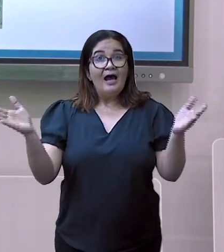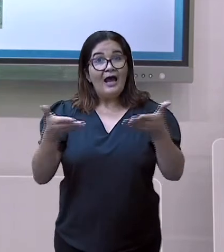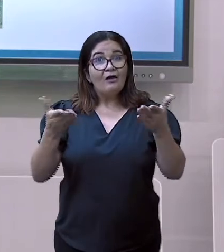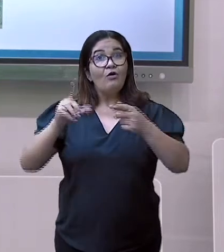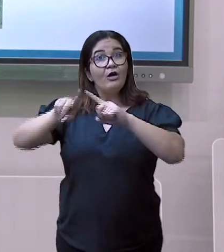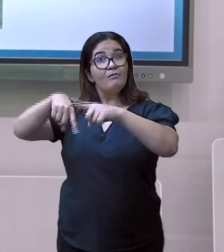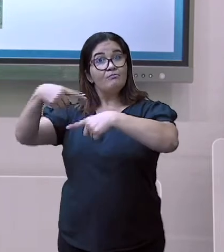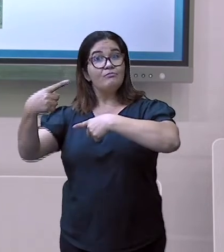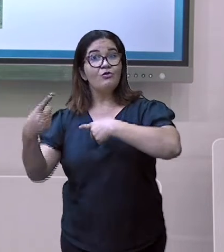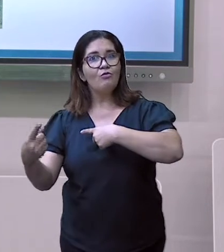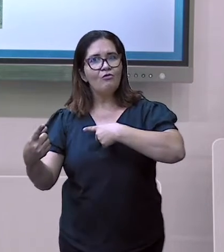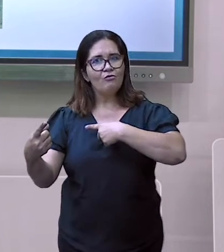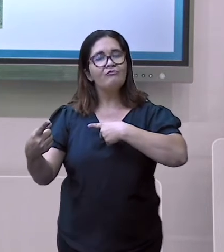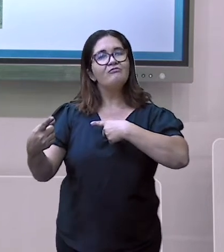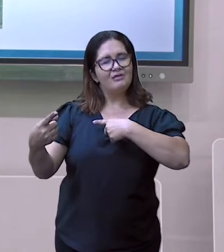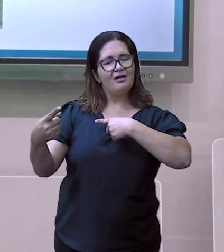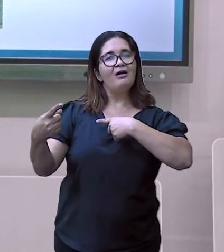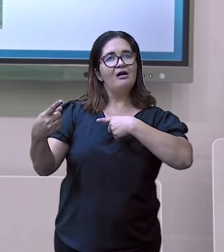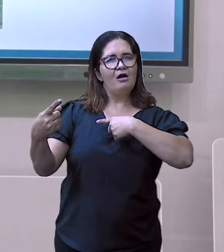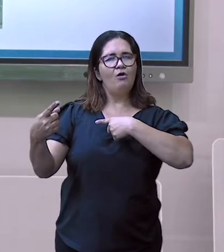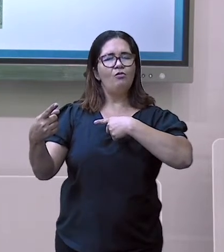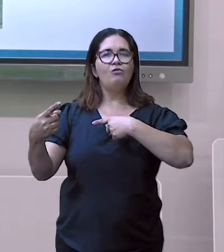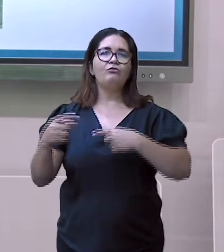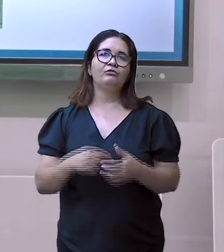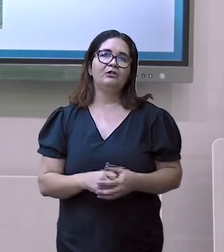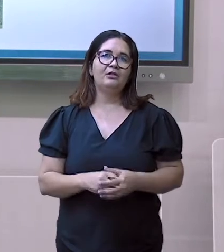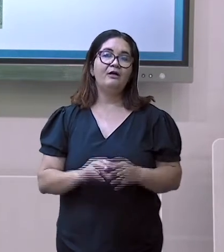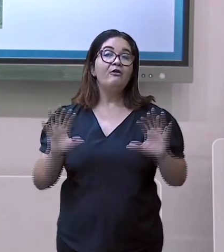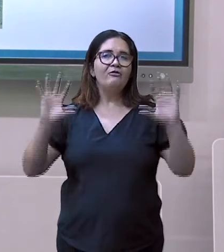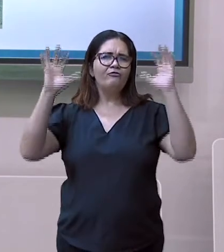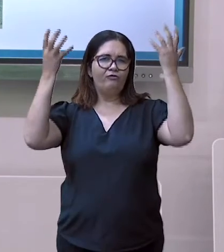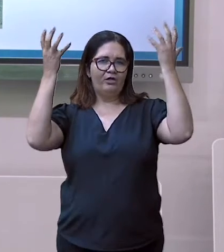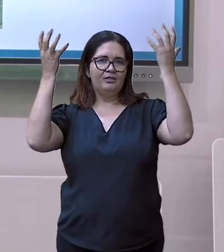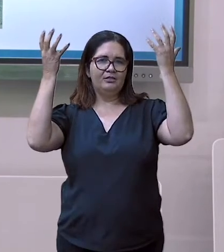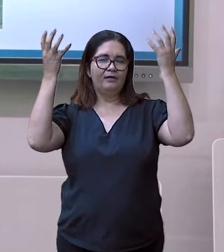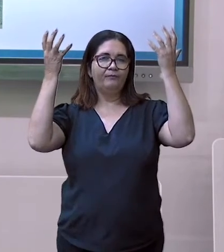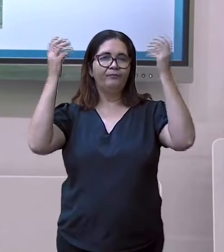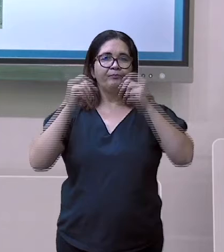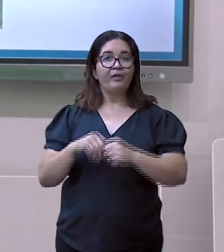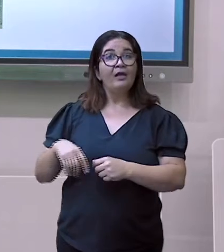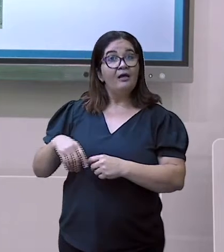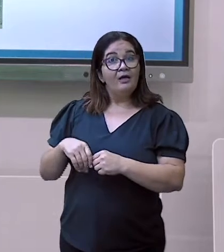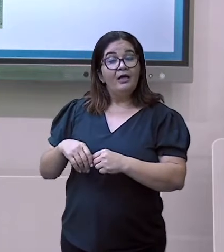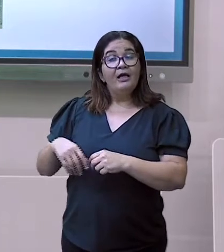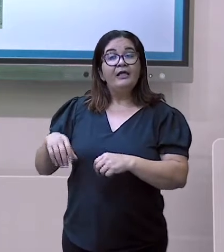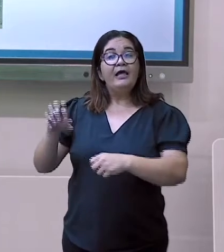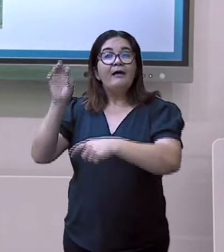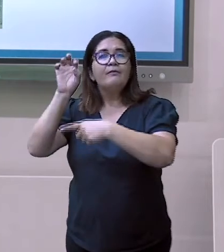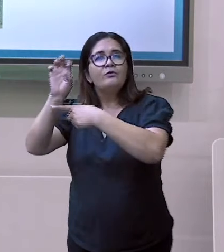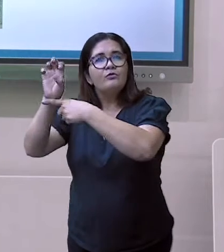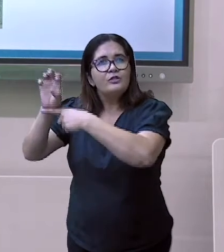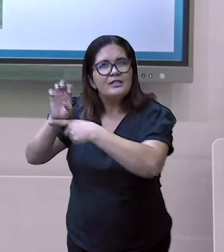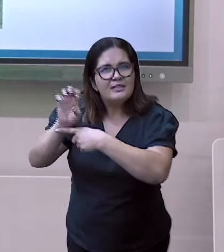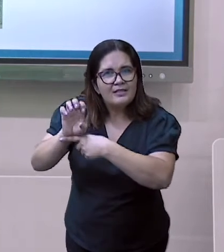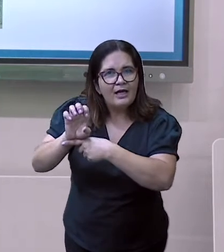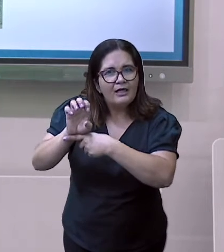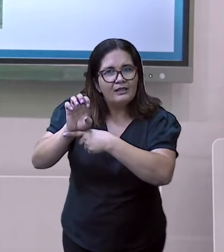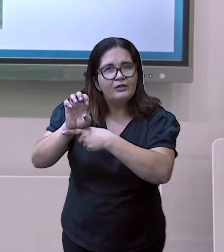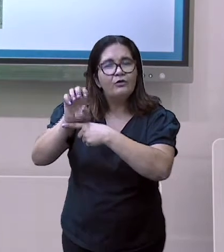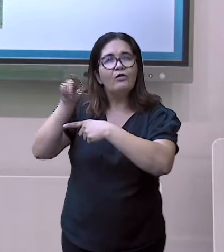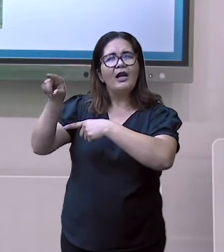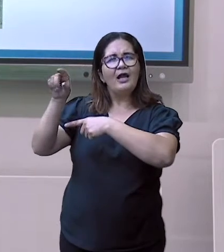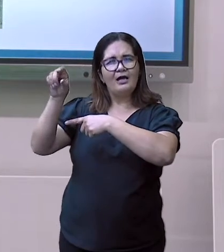a farra do boi, que é um ritual típico do litoral do estado brasileiro de